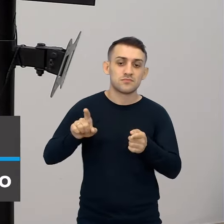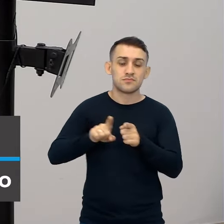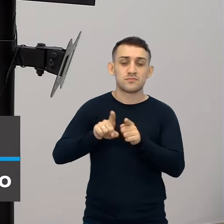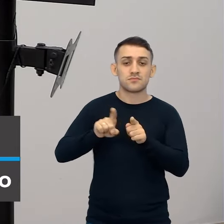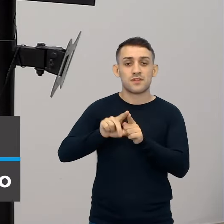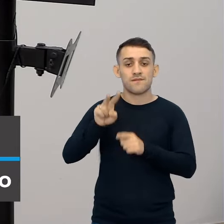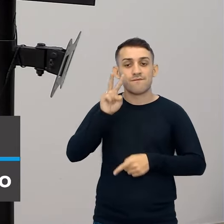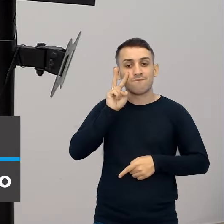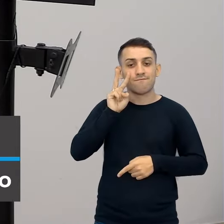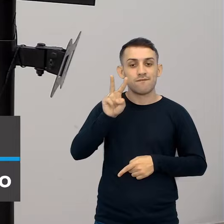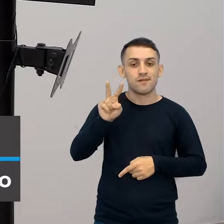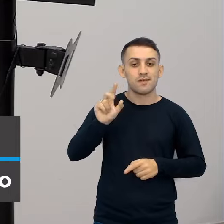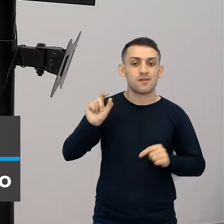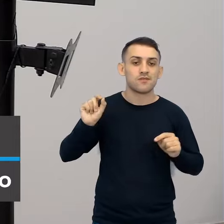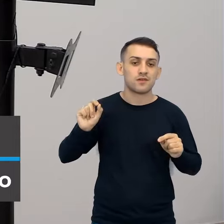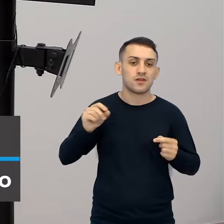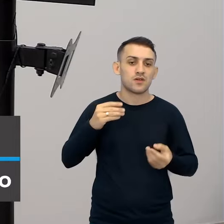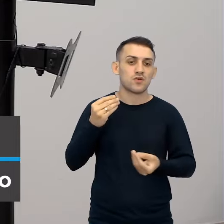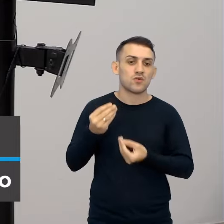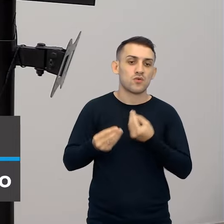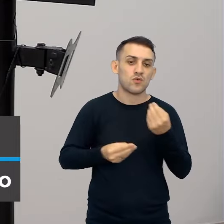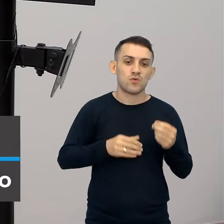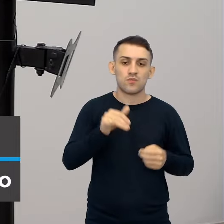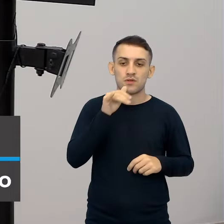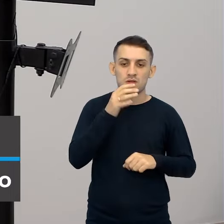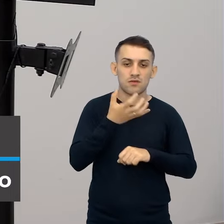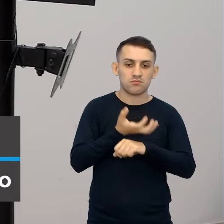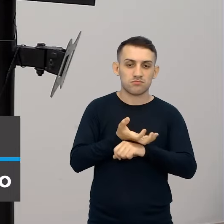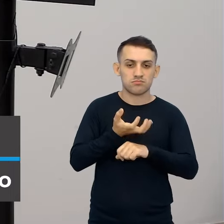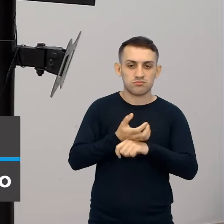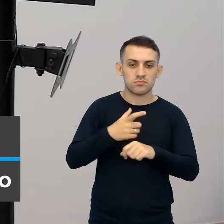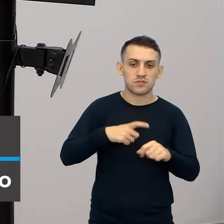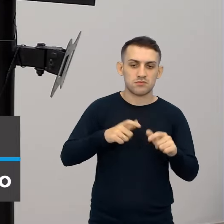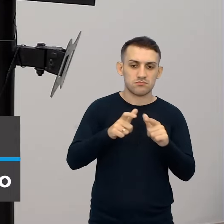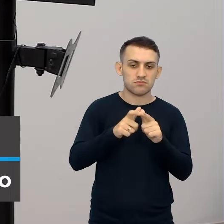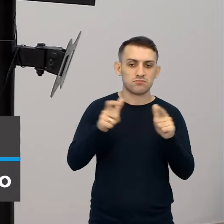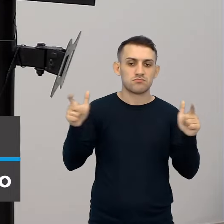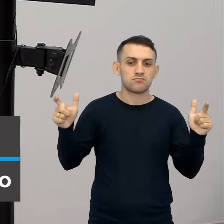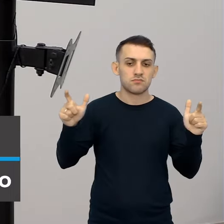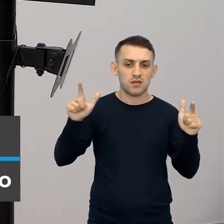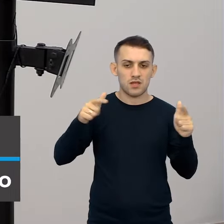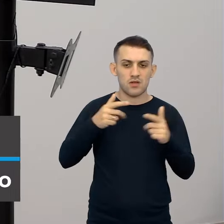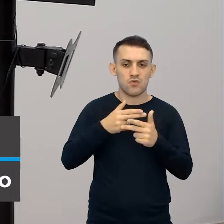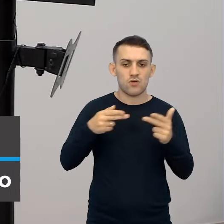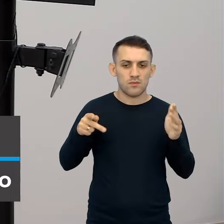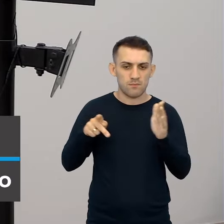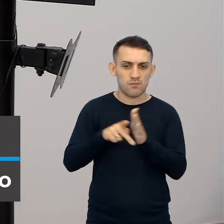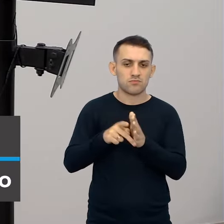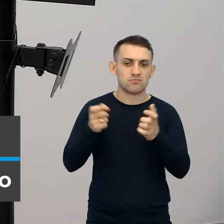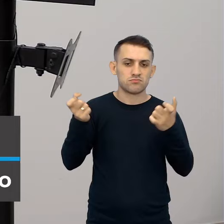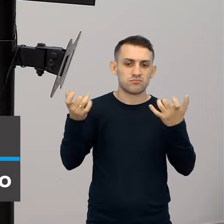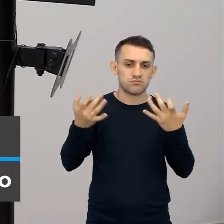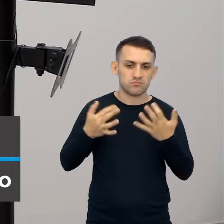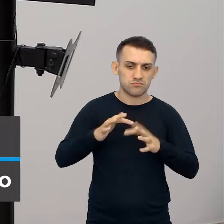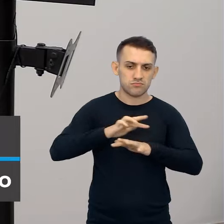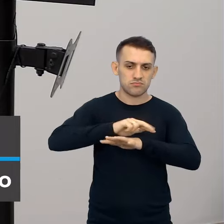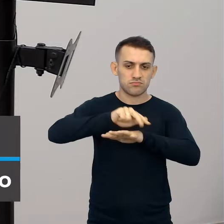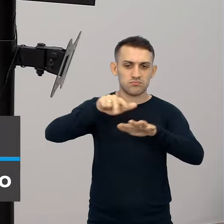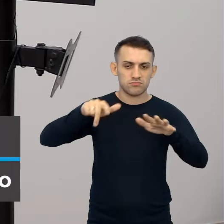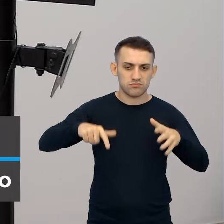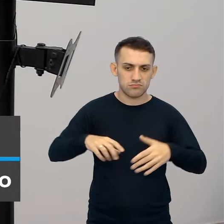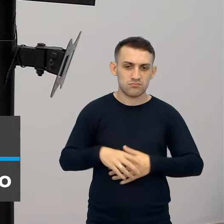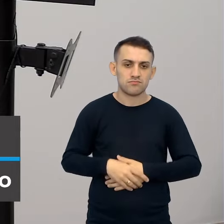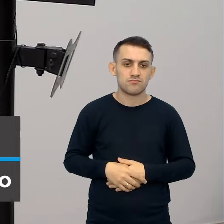a amplitude que esse componente tem, não para além do que já foi mencionado aqui, como a Rosa bem